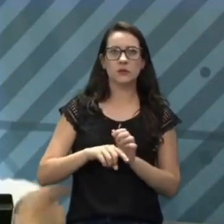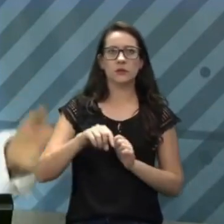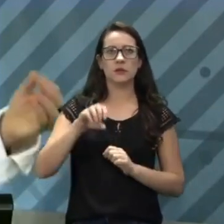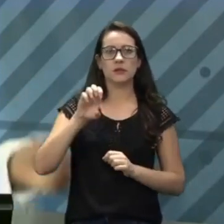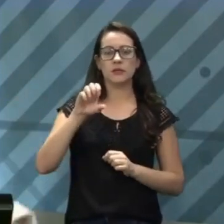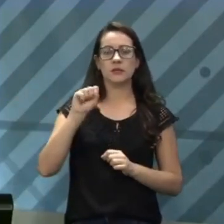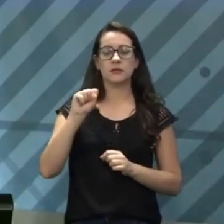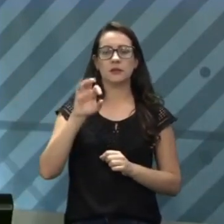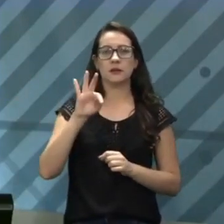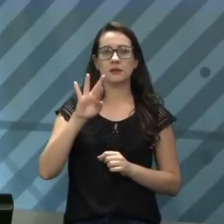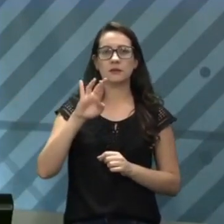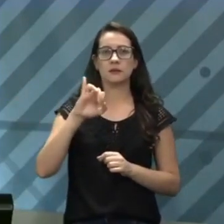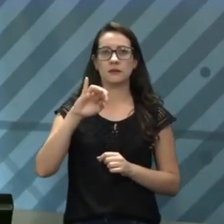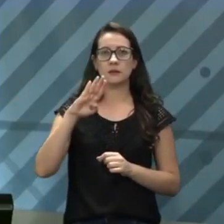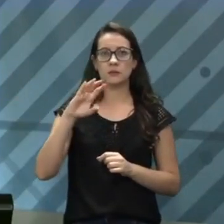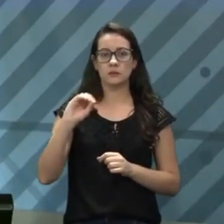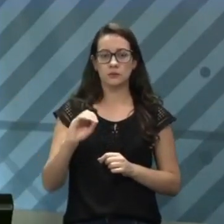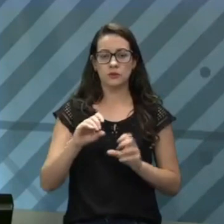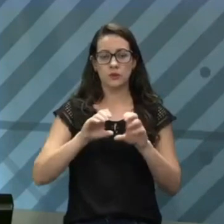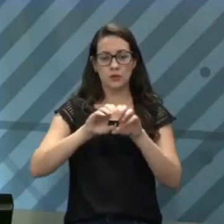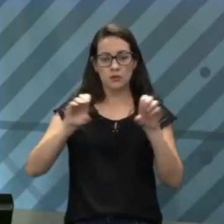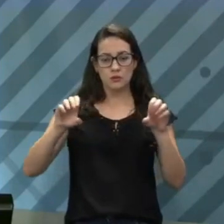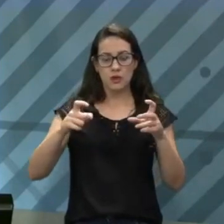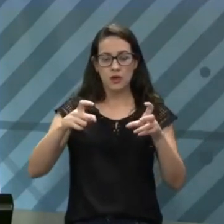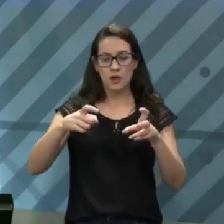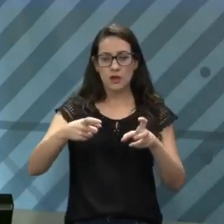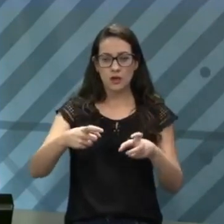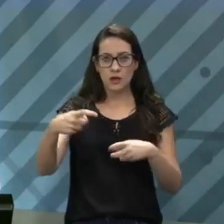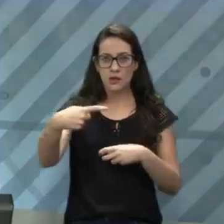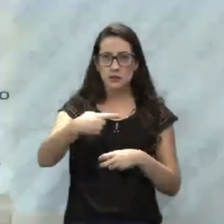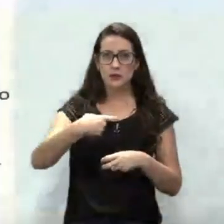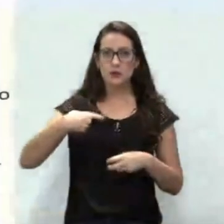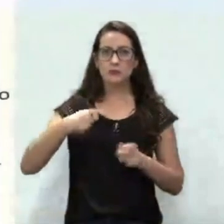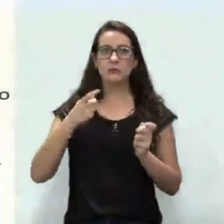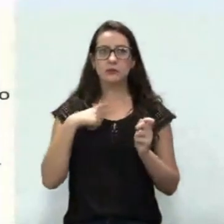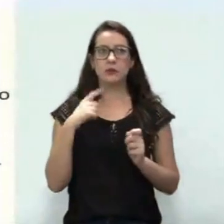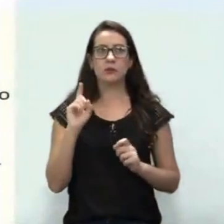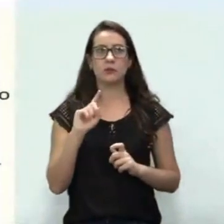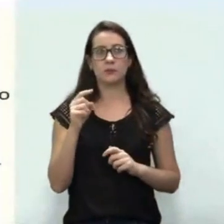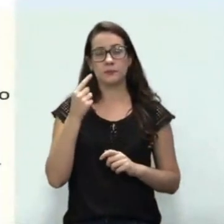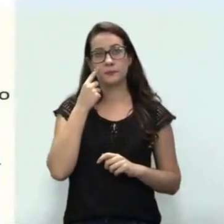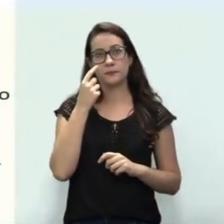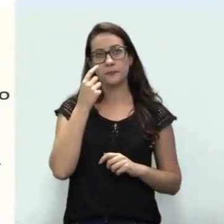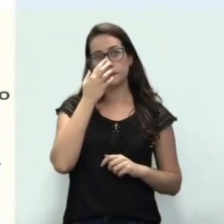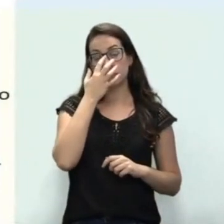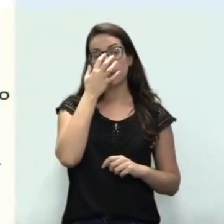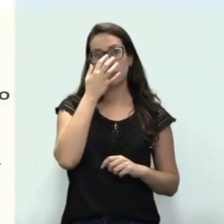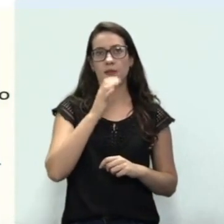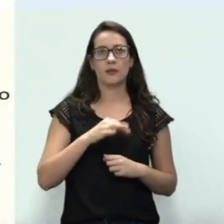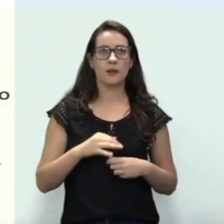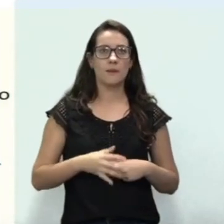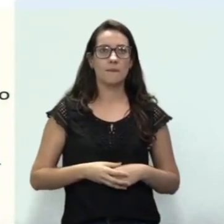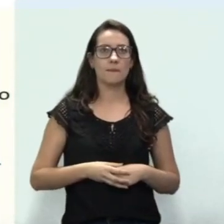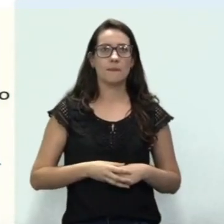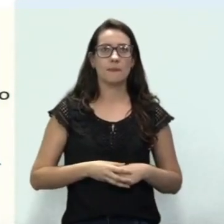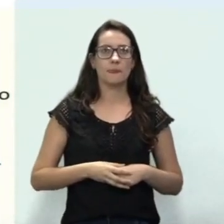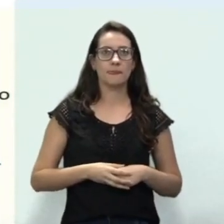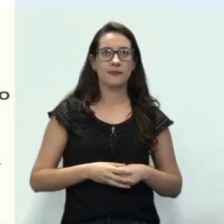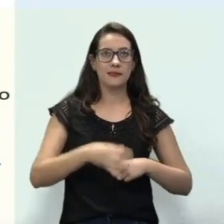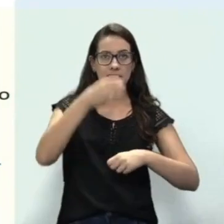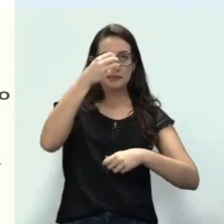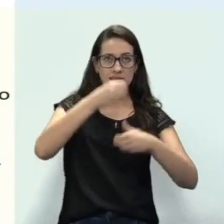se eles estão ancorados dentro da nossa viga. Vamos ver aqui, por exemplo, se a gente tem o